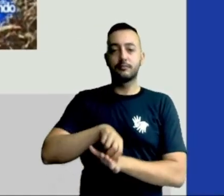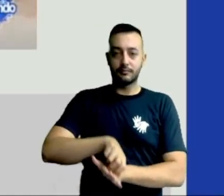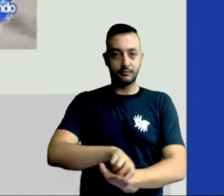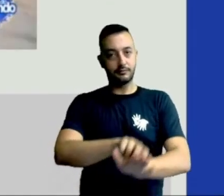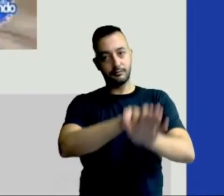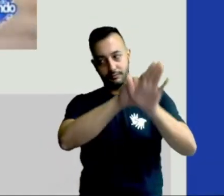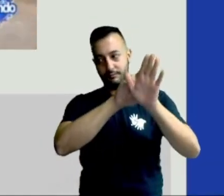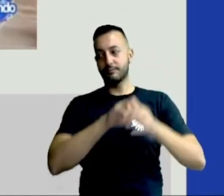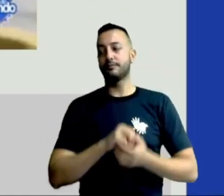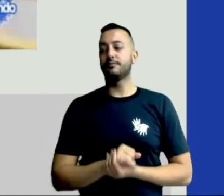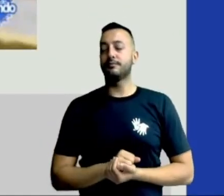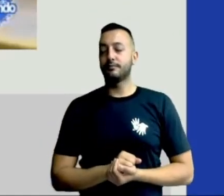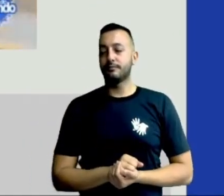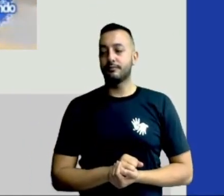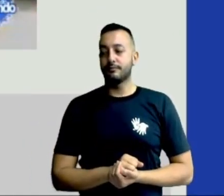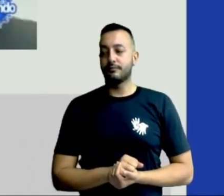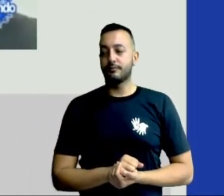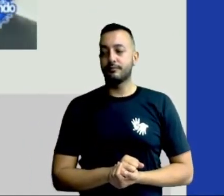então.